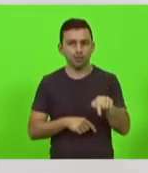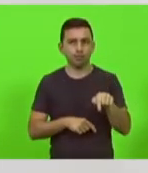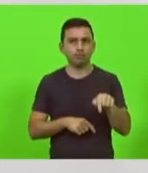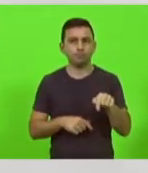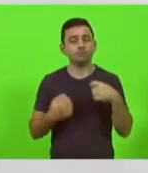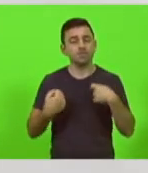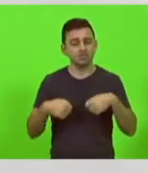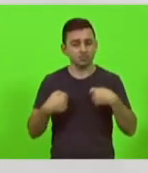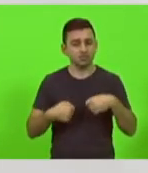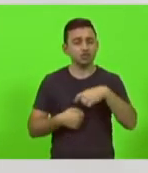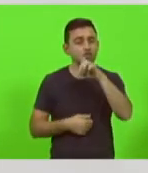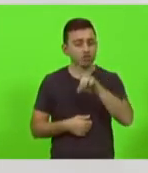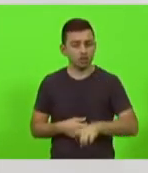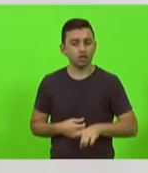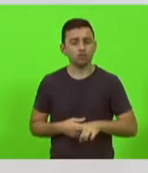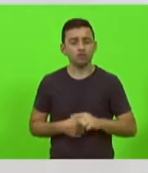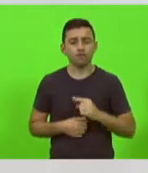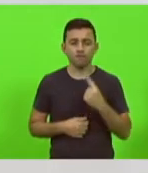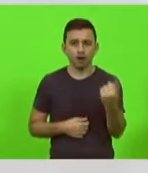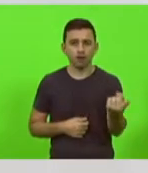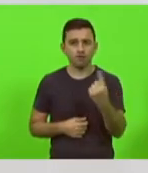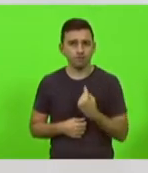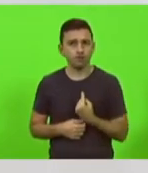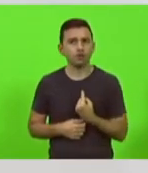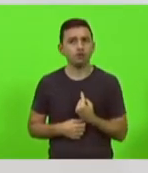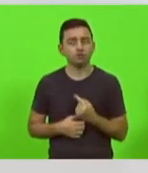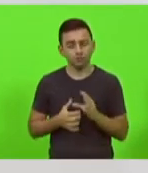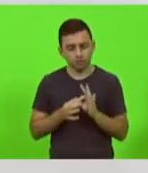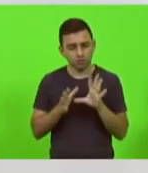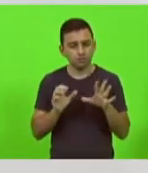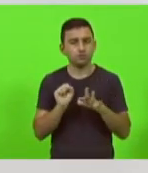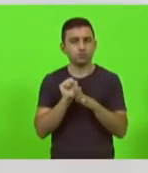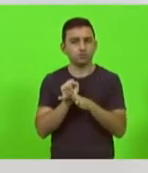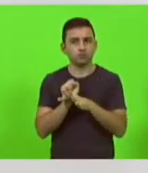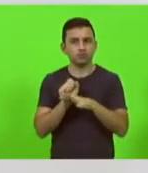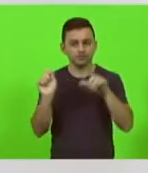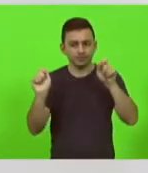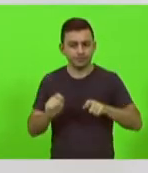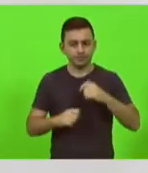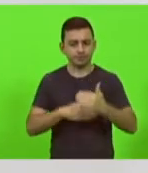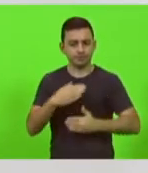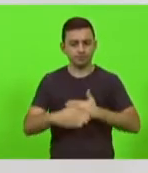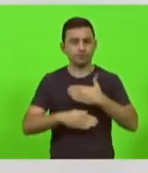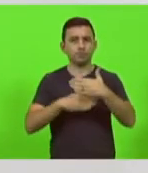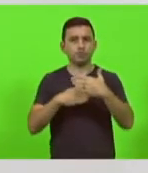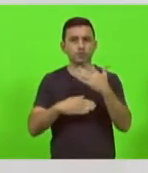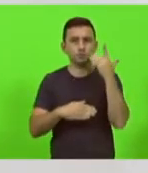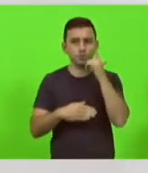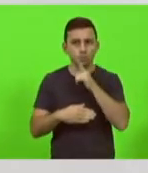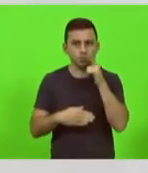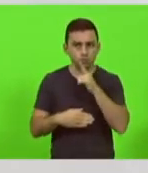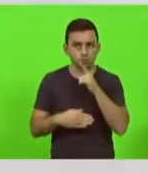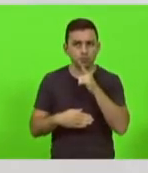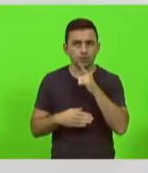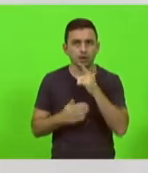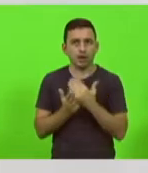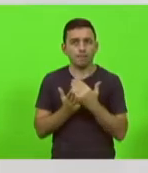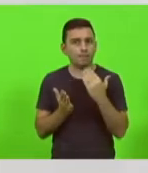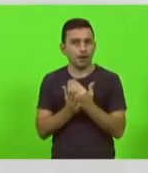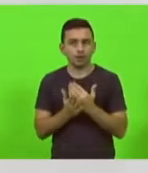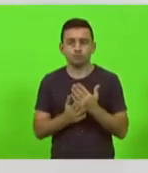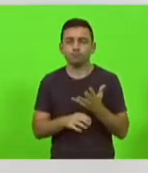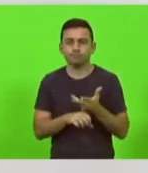vir com segurança e permitir que o nosso desenvolvimento flua por elas com toda a agilidade